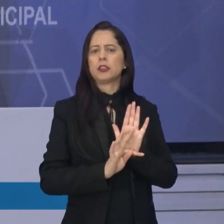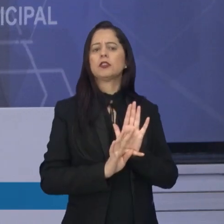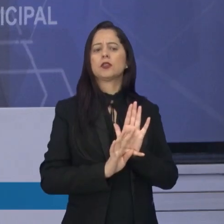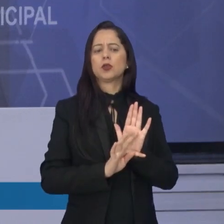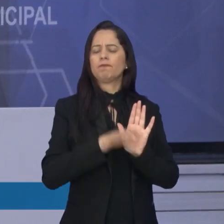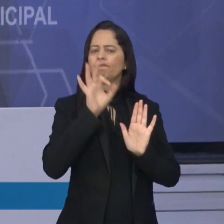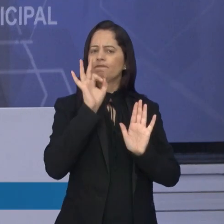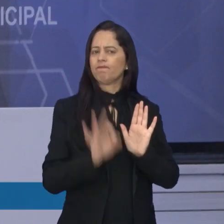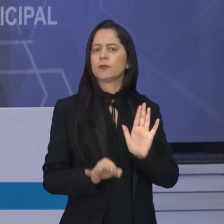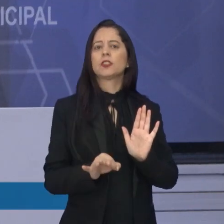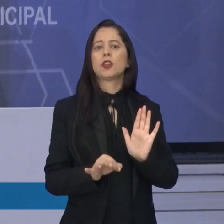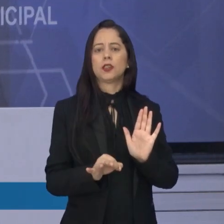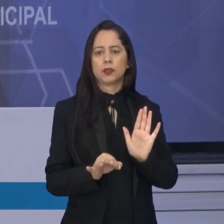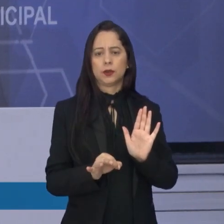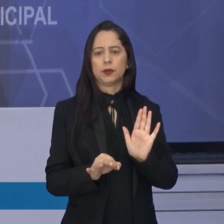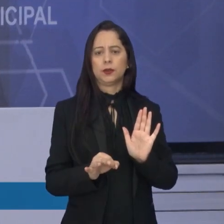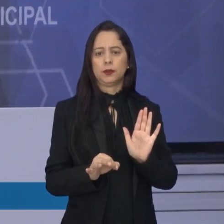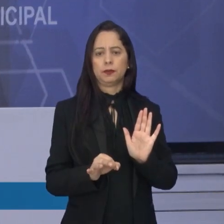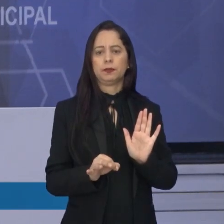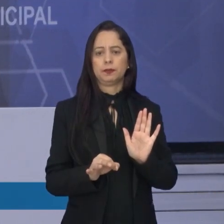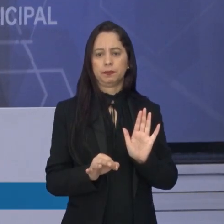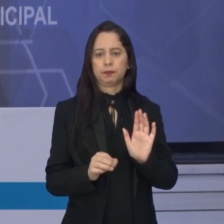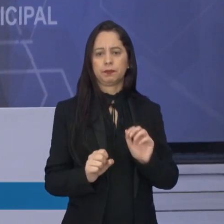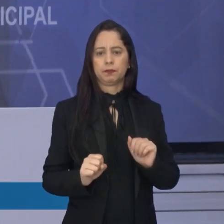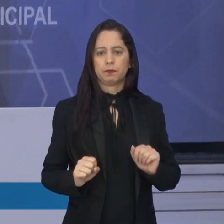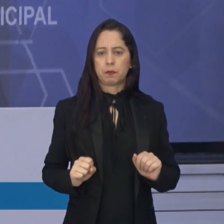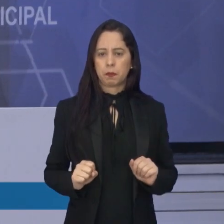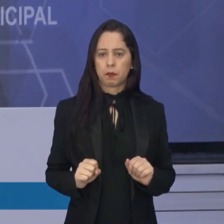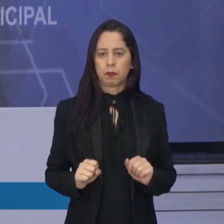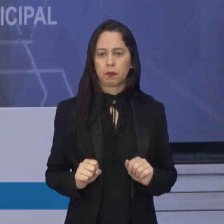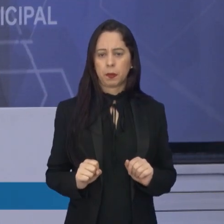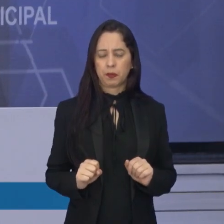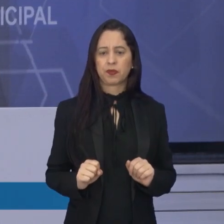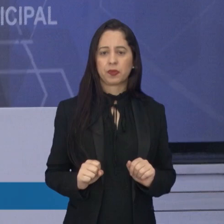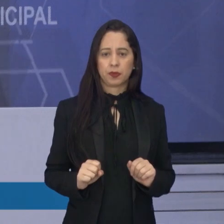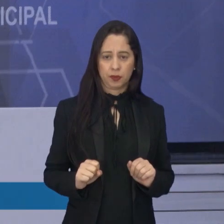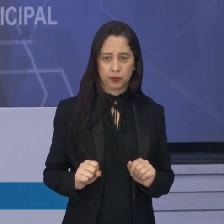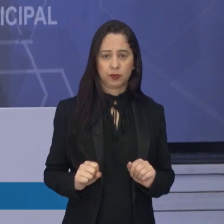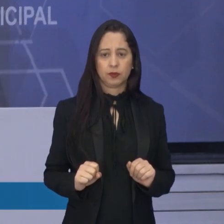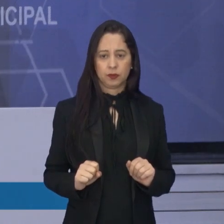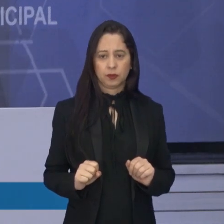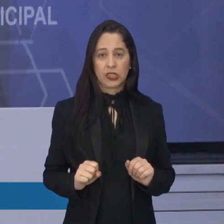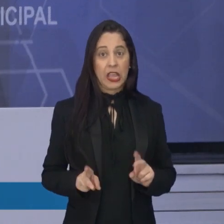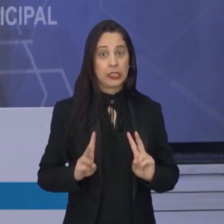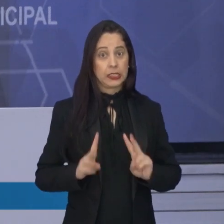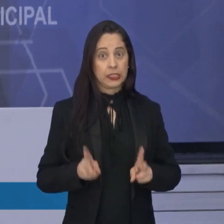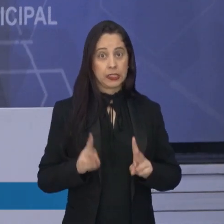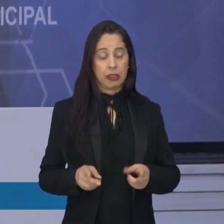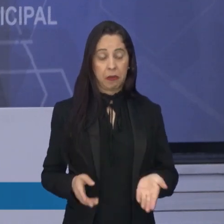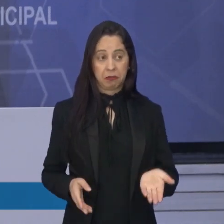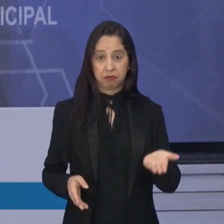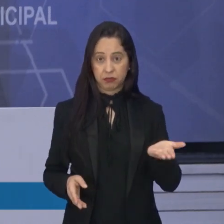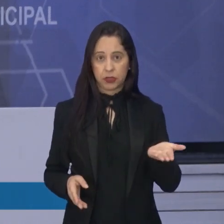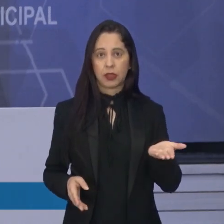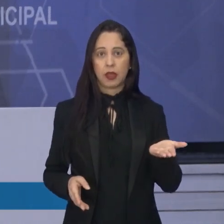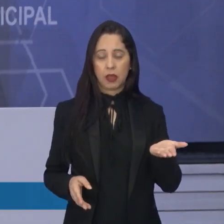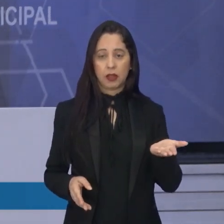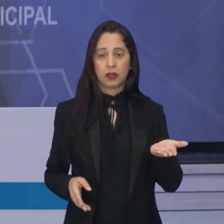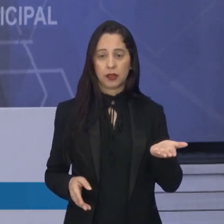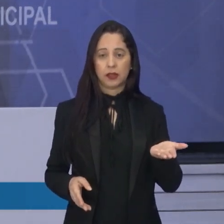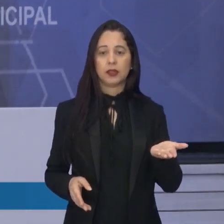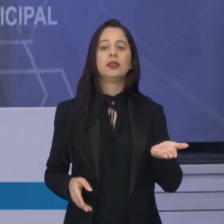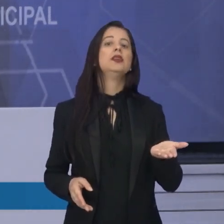texto convincente, sendo que levando sempre aos nossos associados e